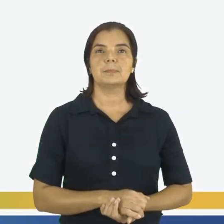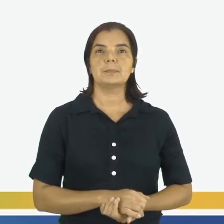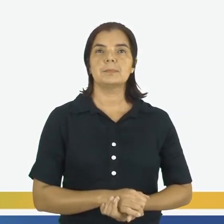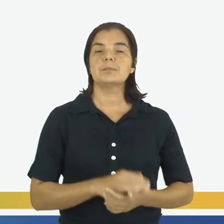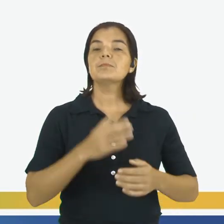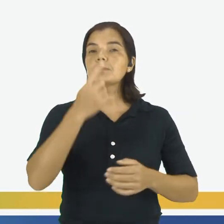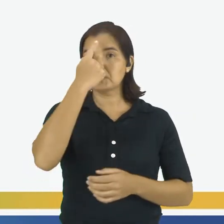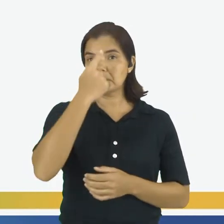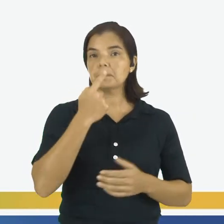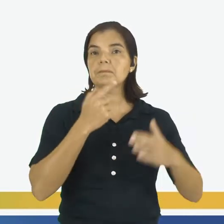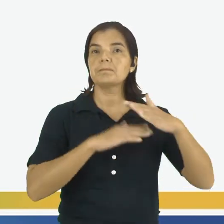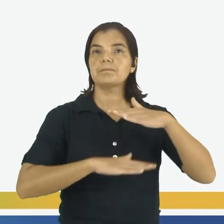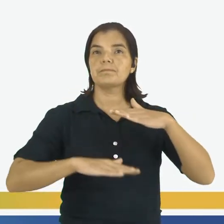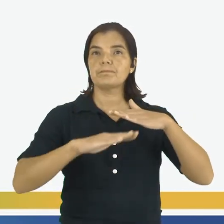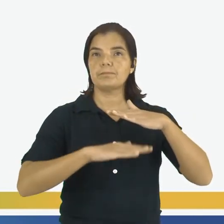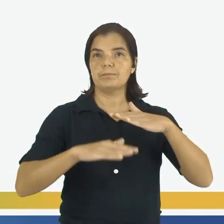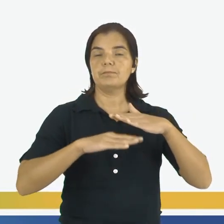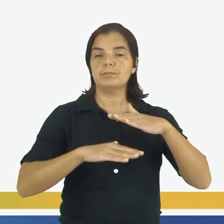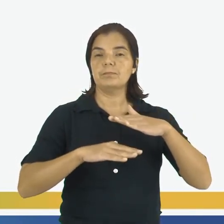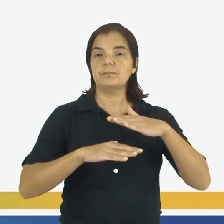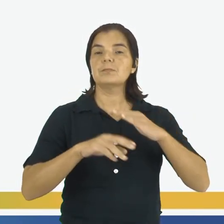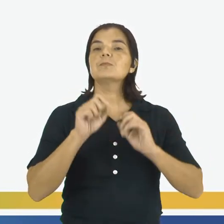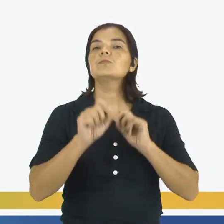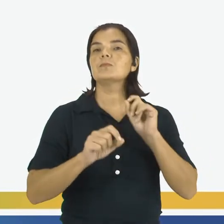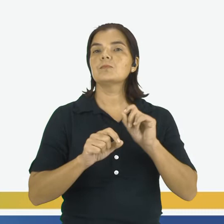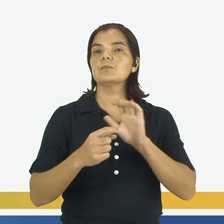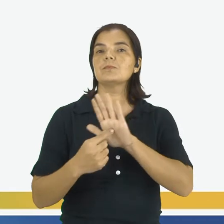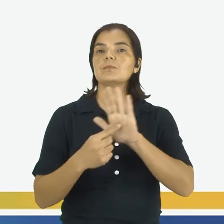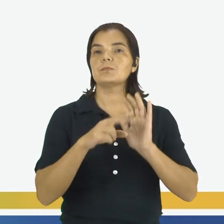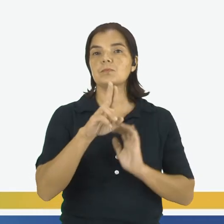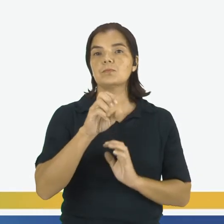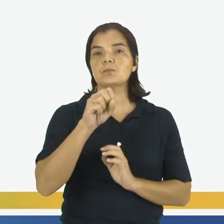figura abaixo representa uma usina hidrelétrica.